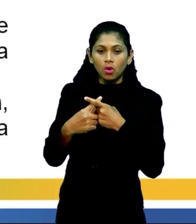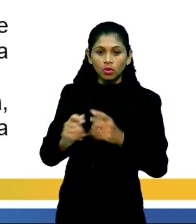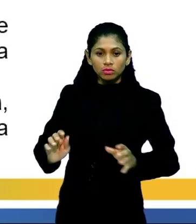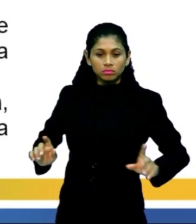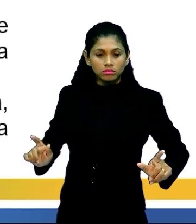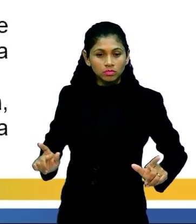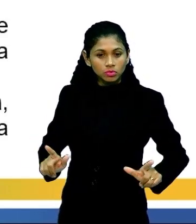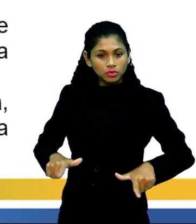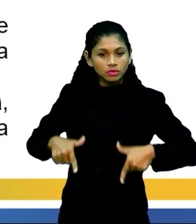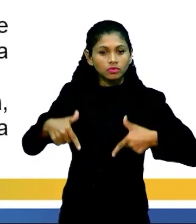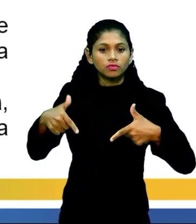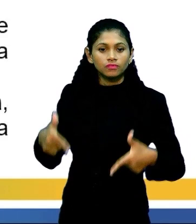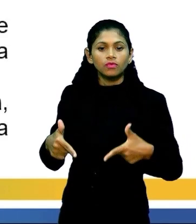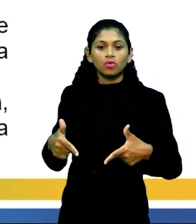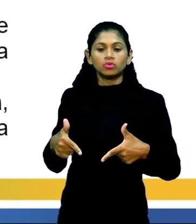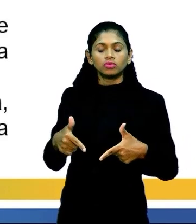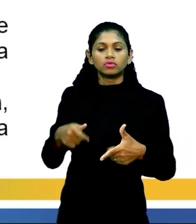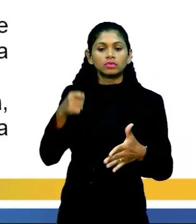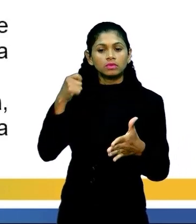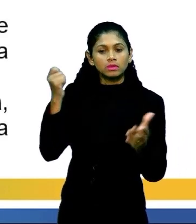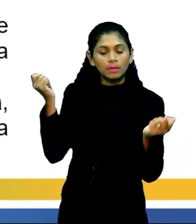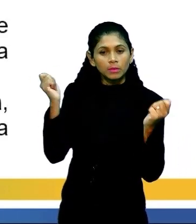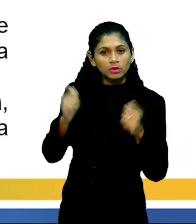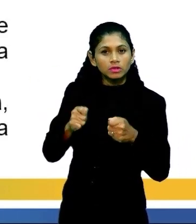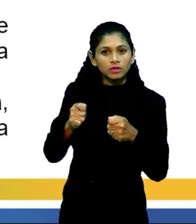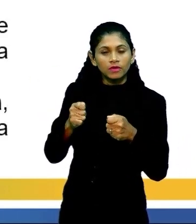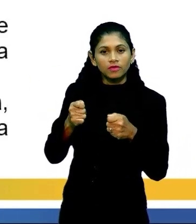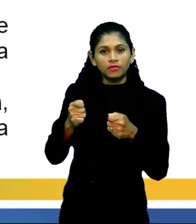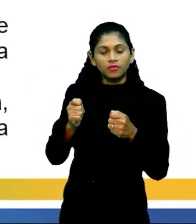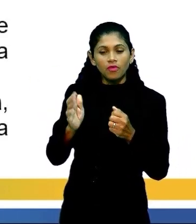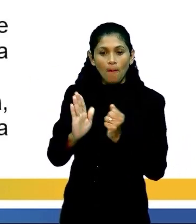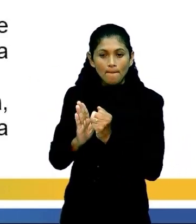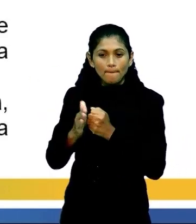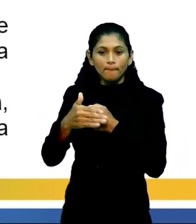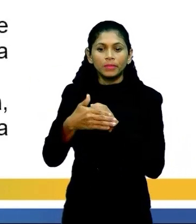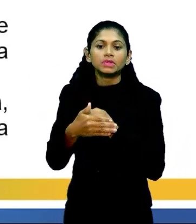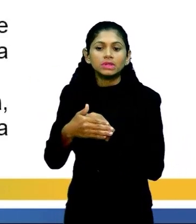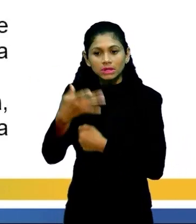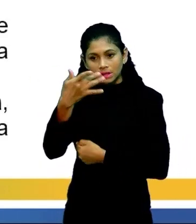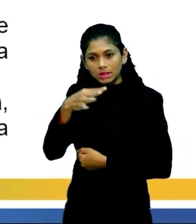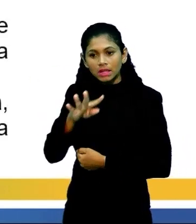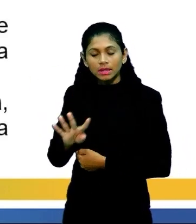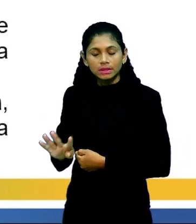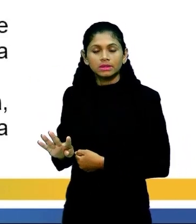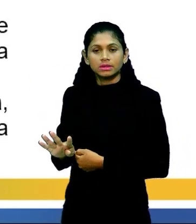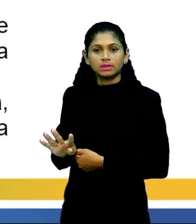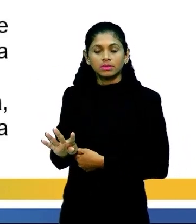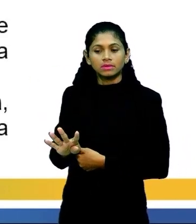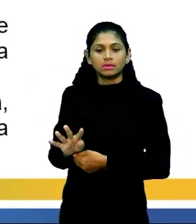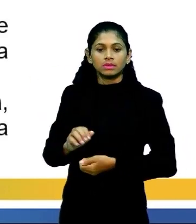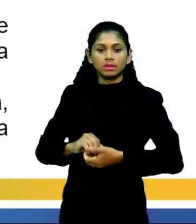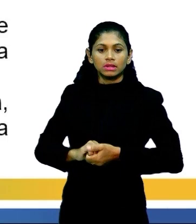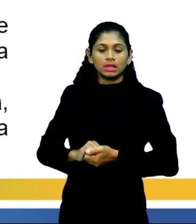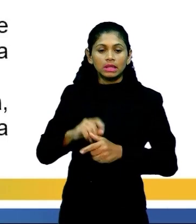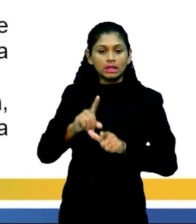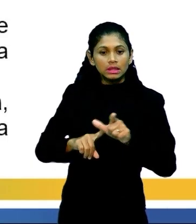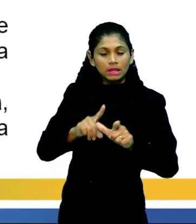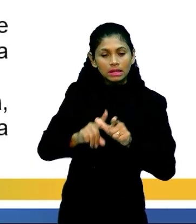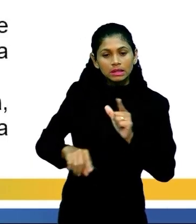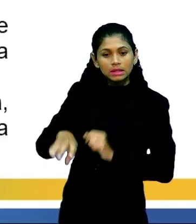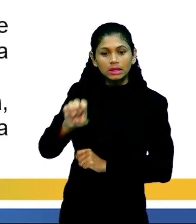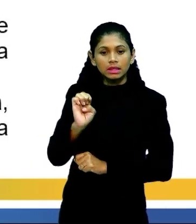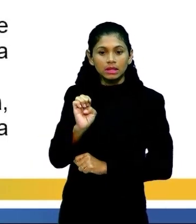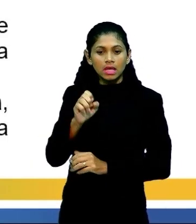E, a pergunta é respondida de forma negativa, pois uma família sozinha não consegue proteger